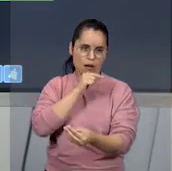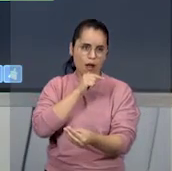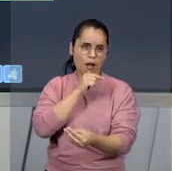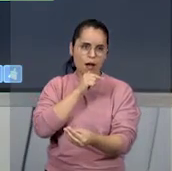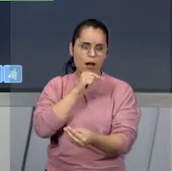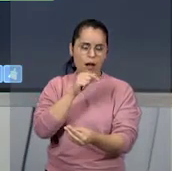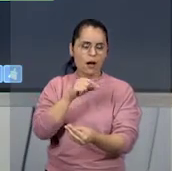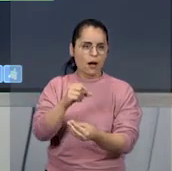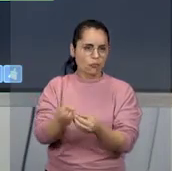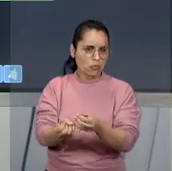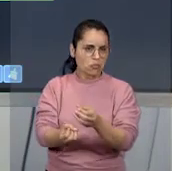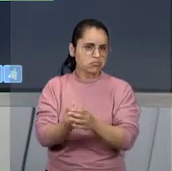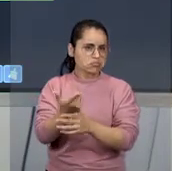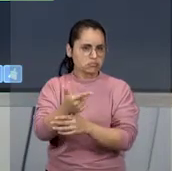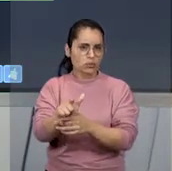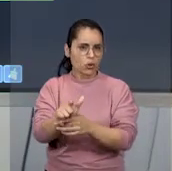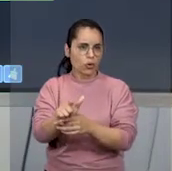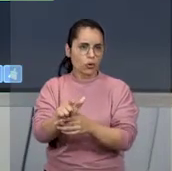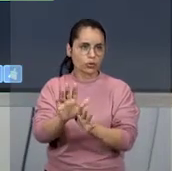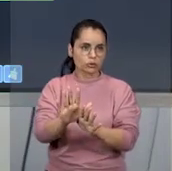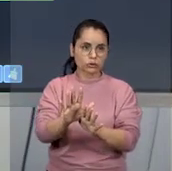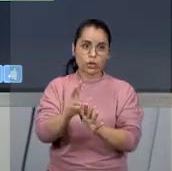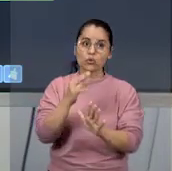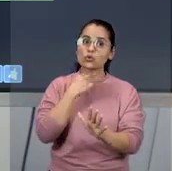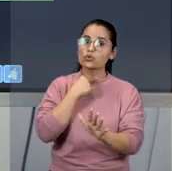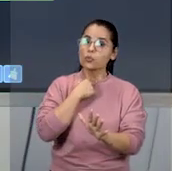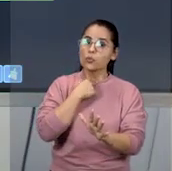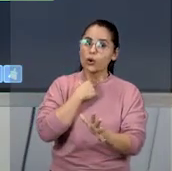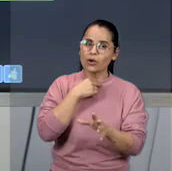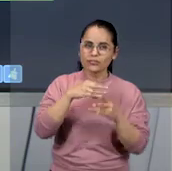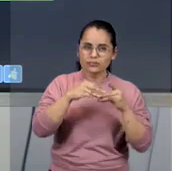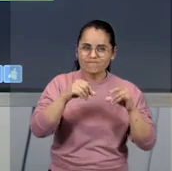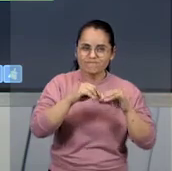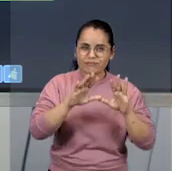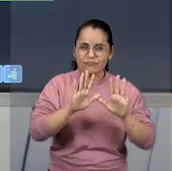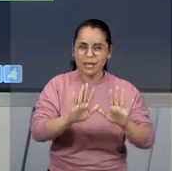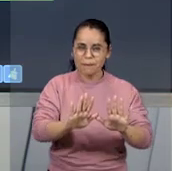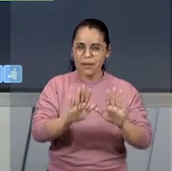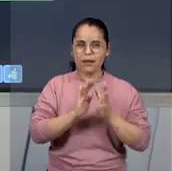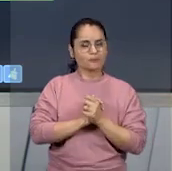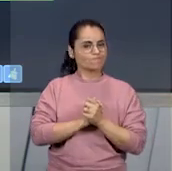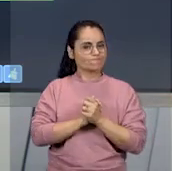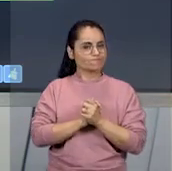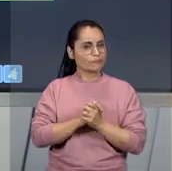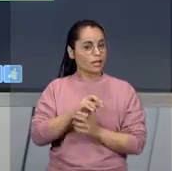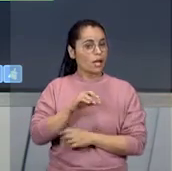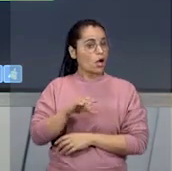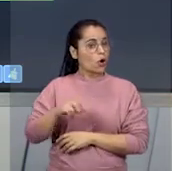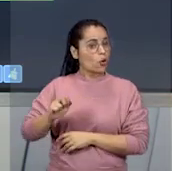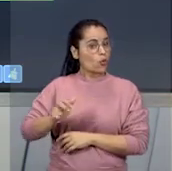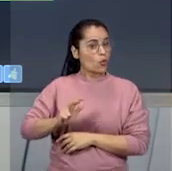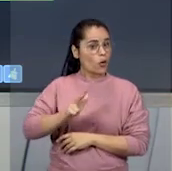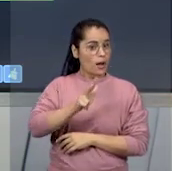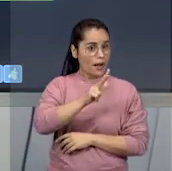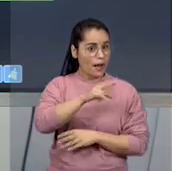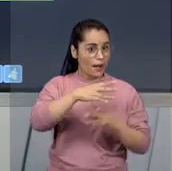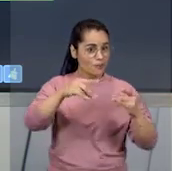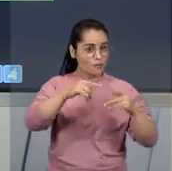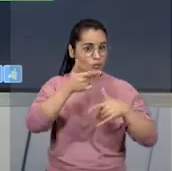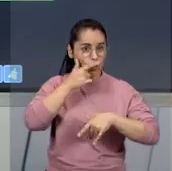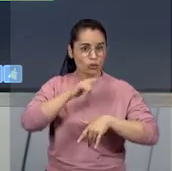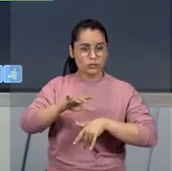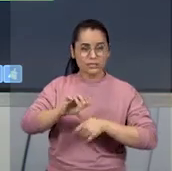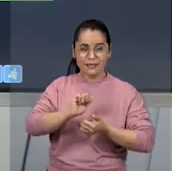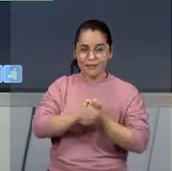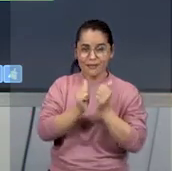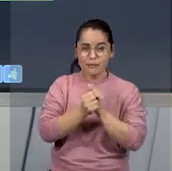não pode ser na terra, senão vai ressecar aqueles ovos, tá certo? Para os répteis, né, conquistarem o ambiente terrestre, teve